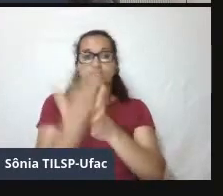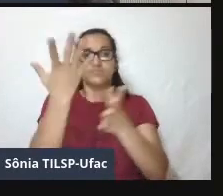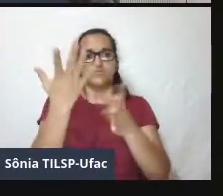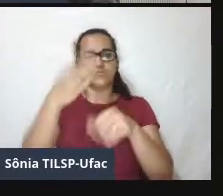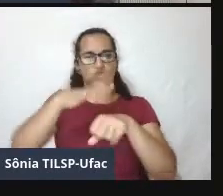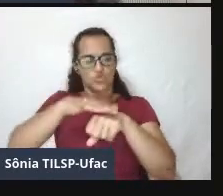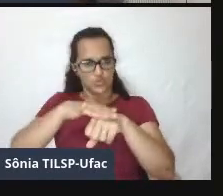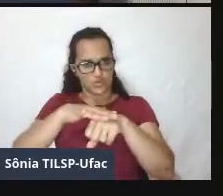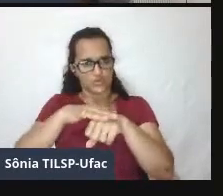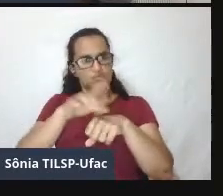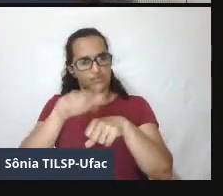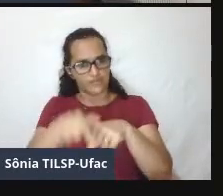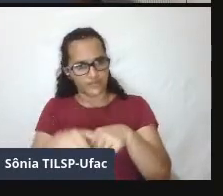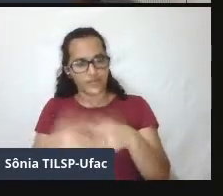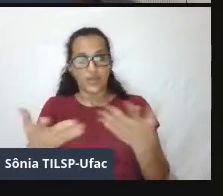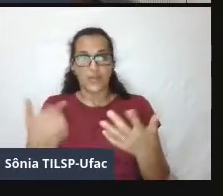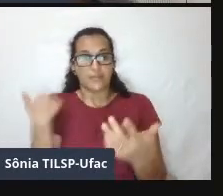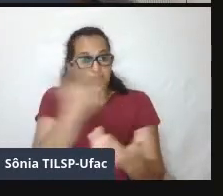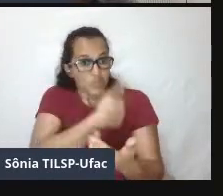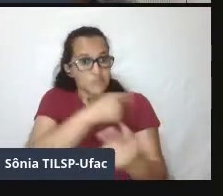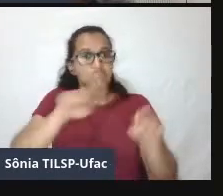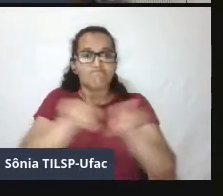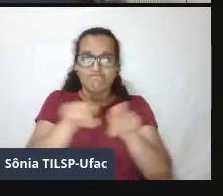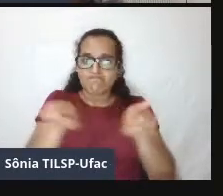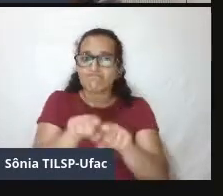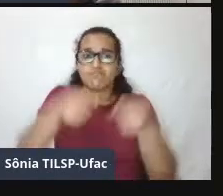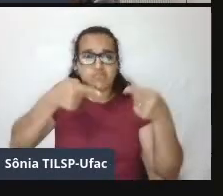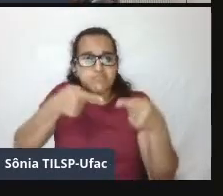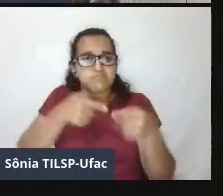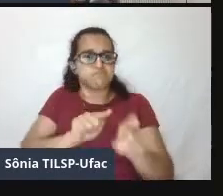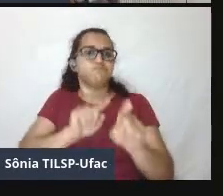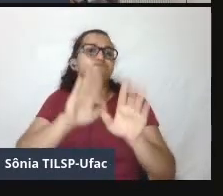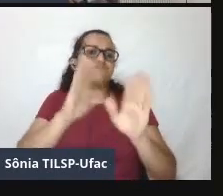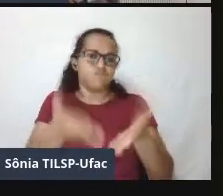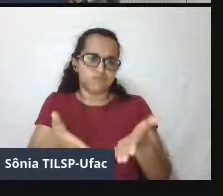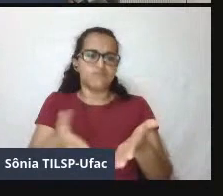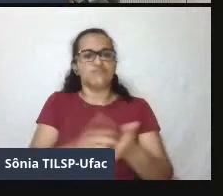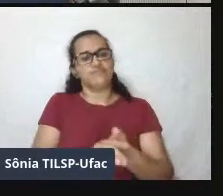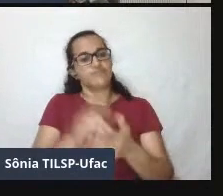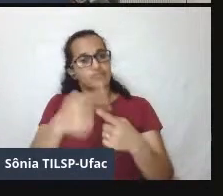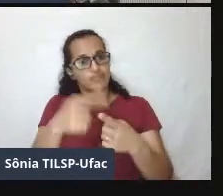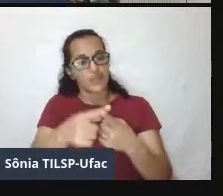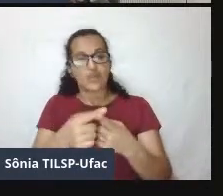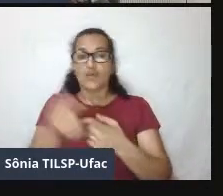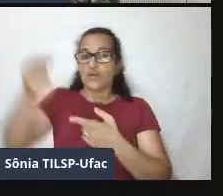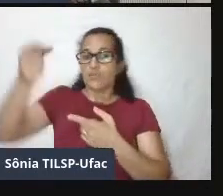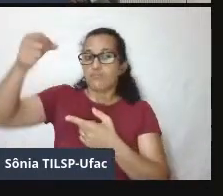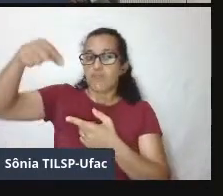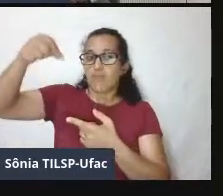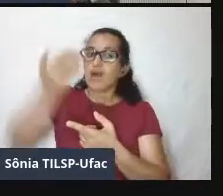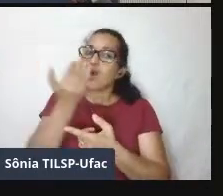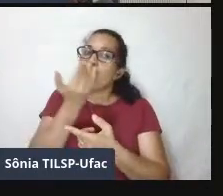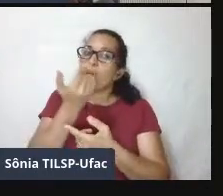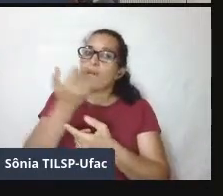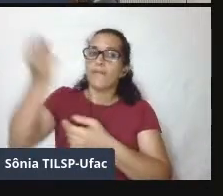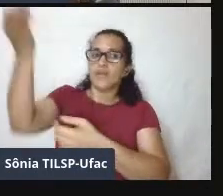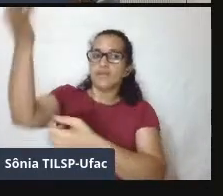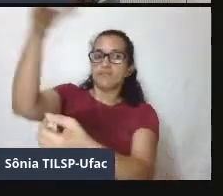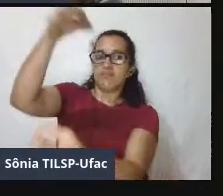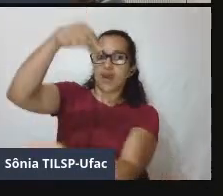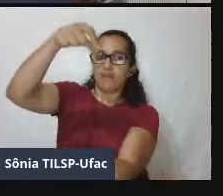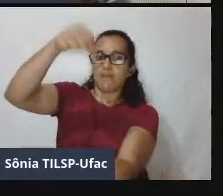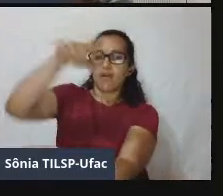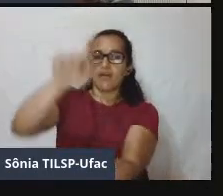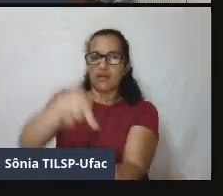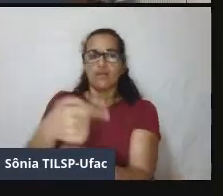para nós também foi um grande desafio. Eu trouxe uma imagem mais à frente, mas nutrir o paciente pronado, por vezes, se tornou um problema. A gente teve que